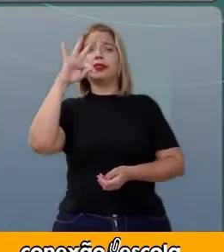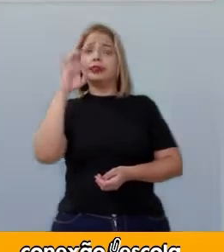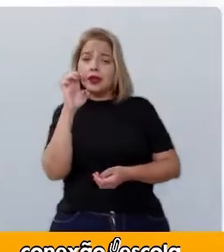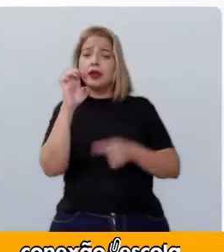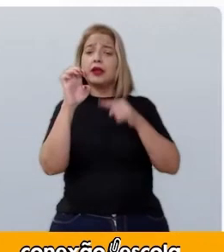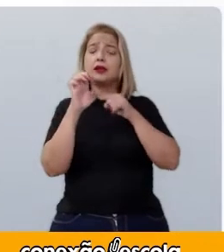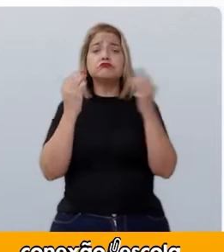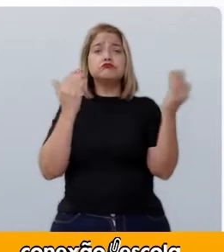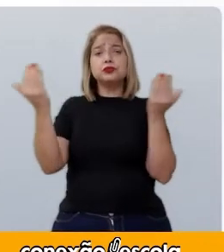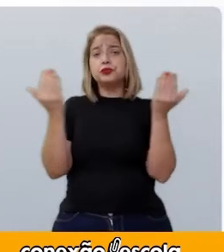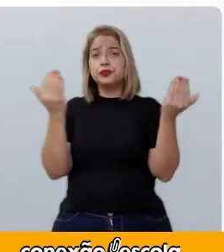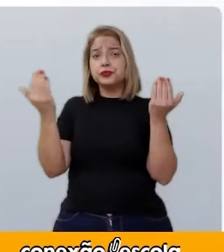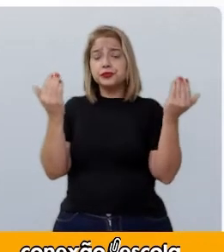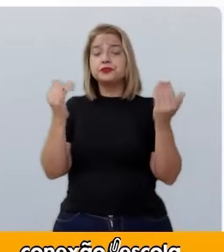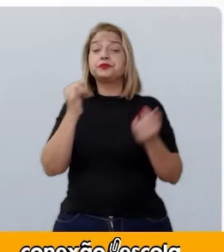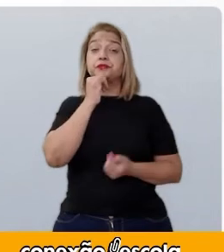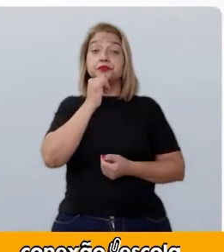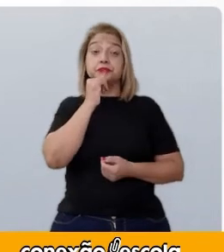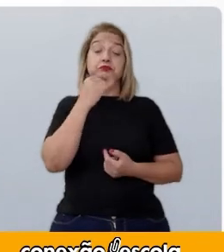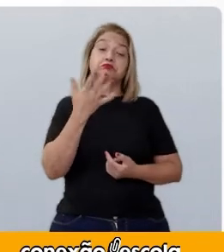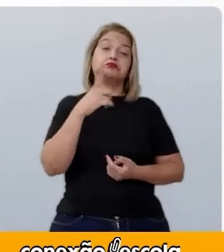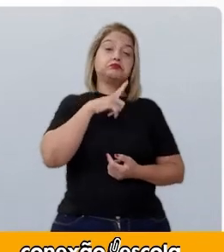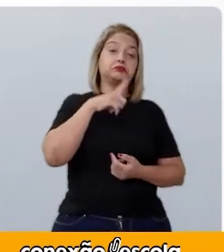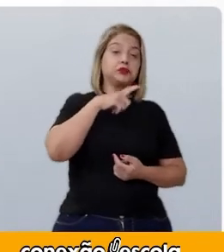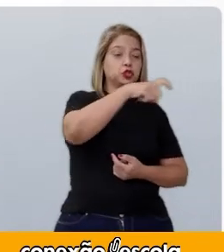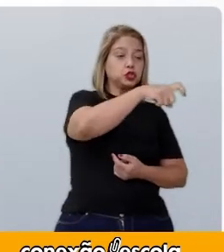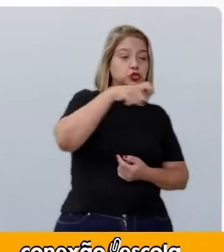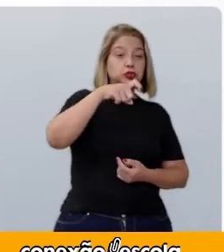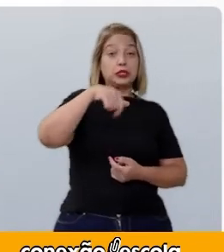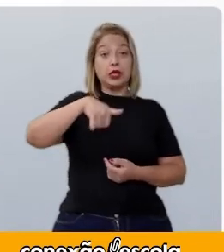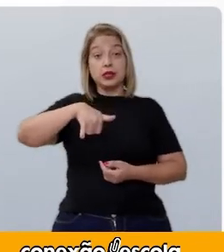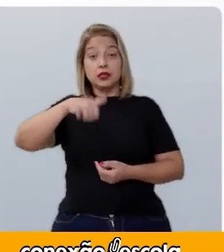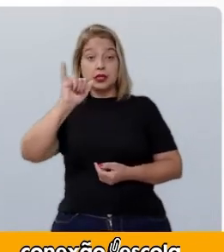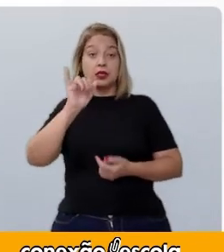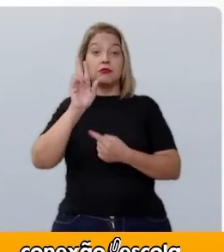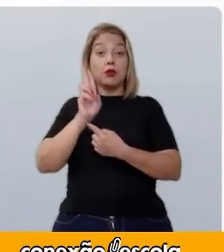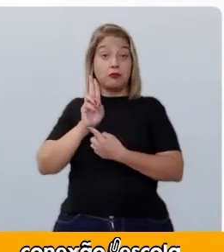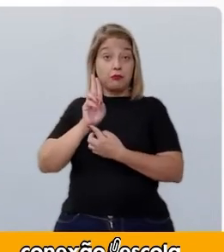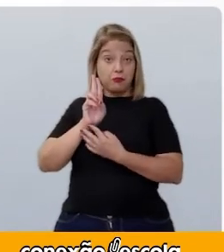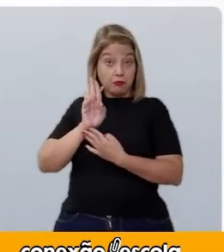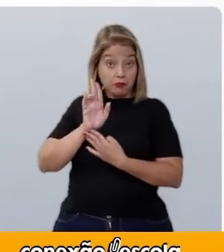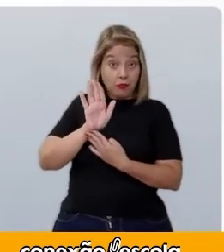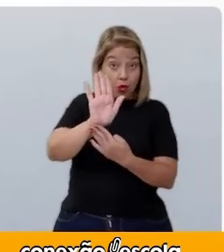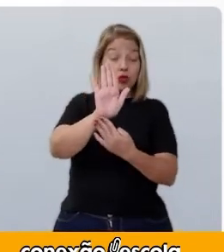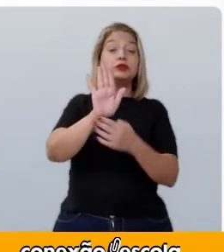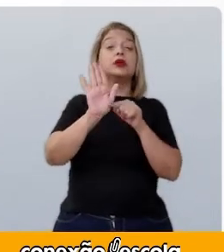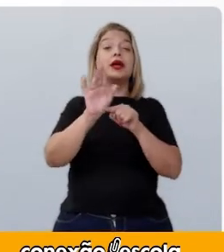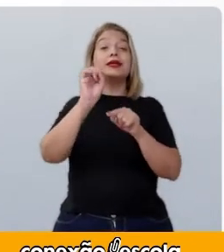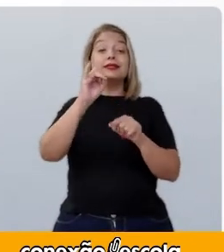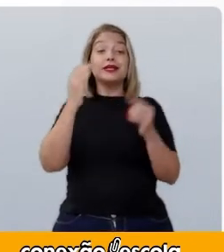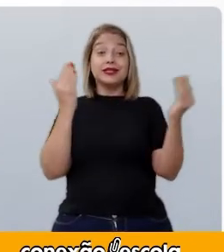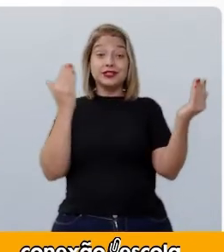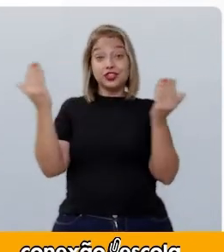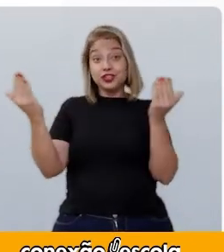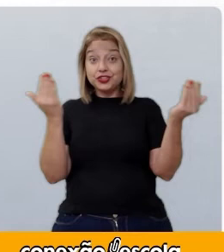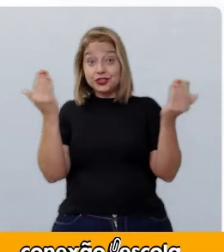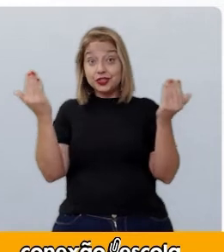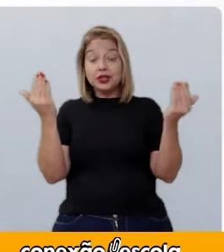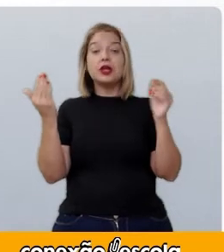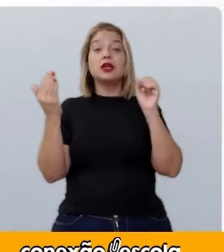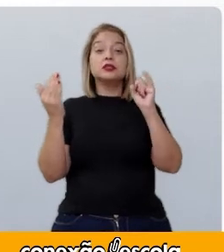grandezas representadas pelas variáveis x e y são diretamente proporcionais quando,